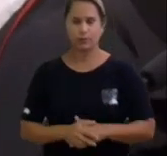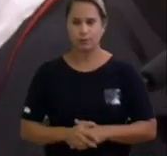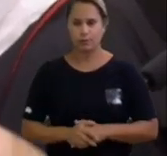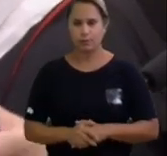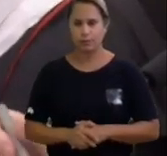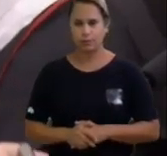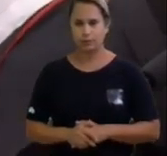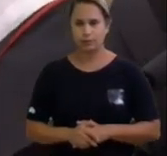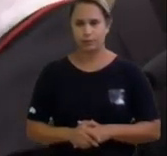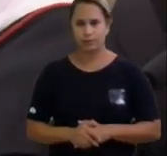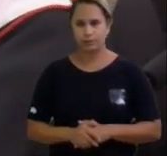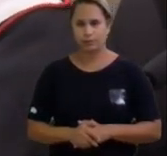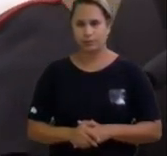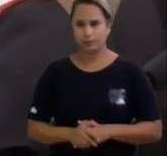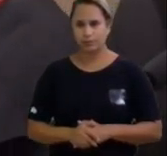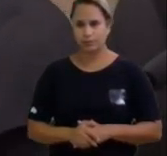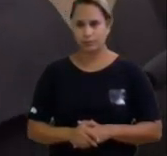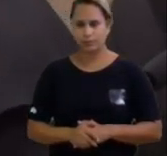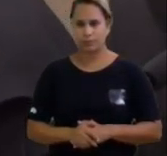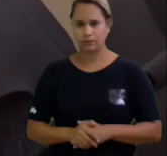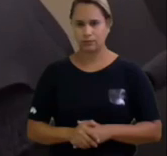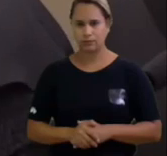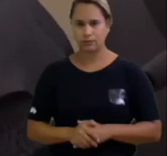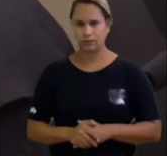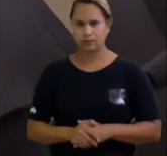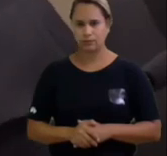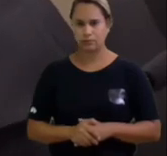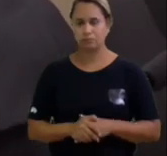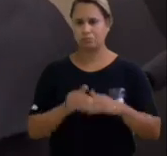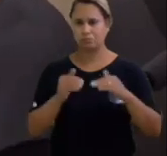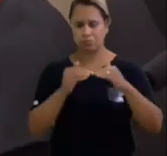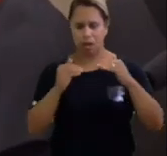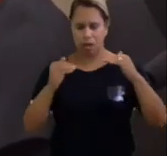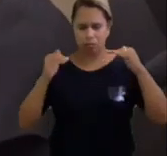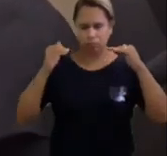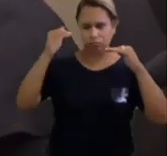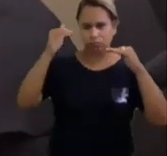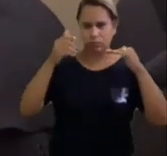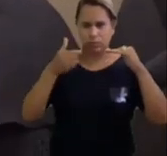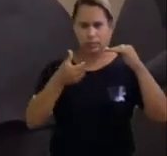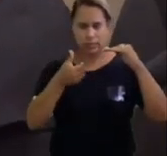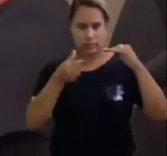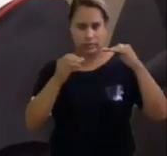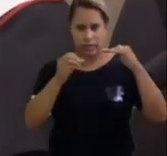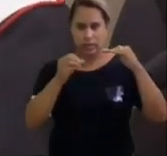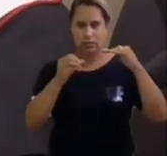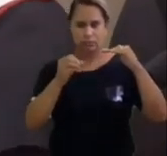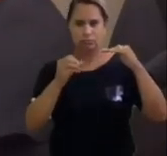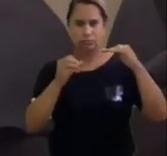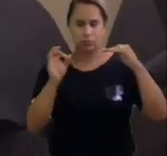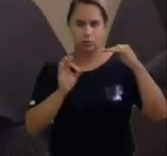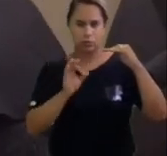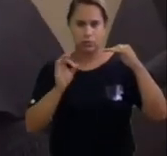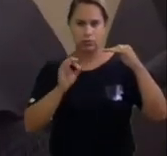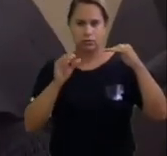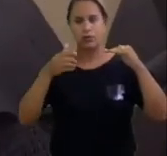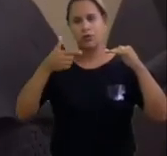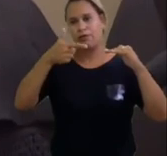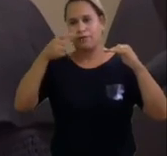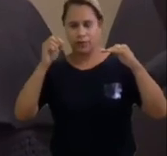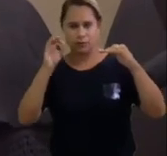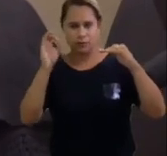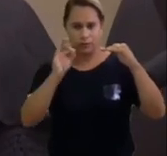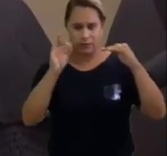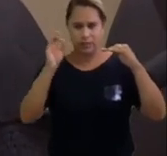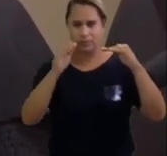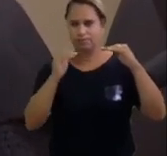De que é bem acima do patamar de 10% ou de 20%, e extrapolando também até mesmo